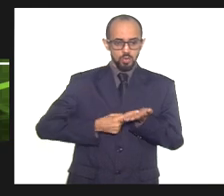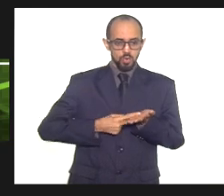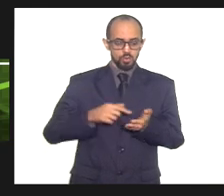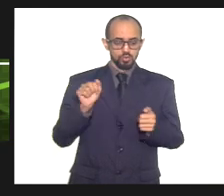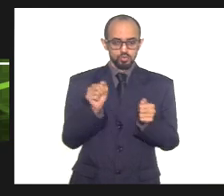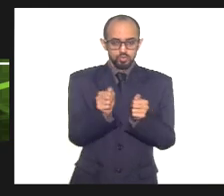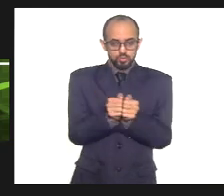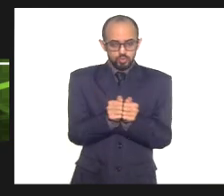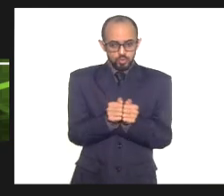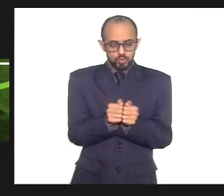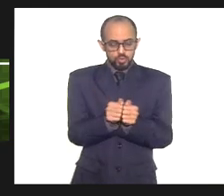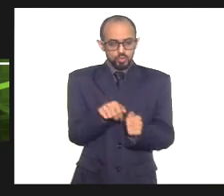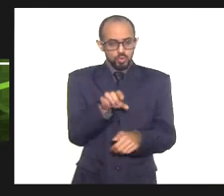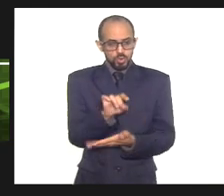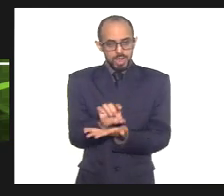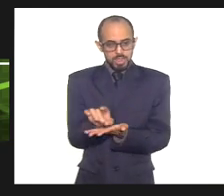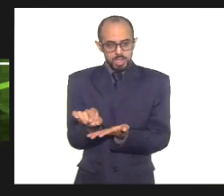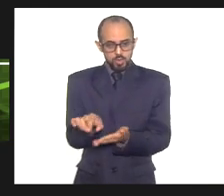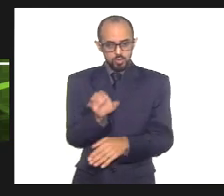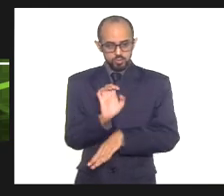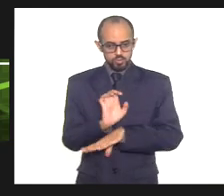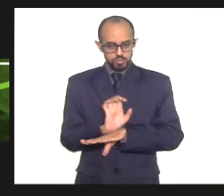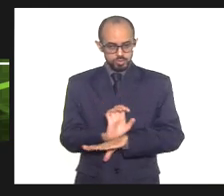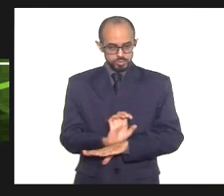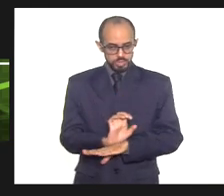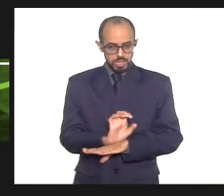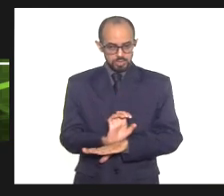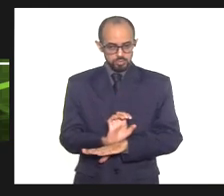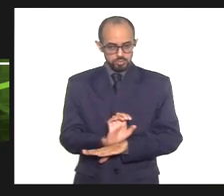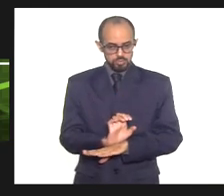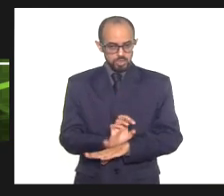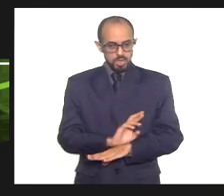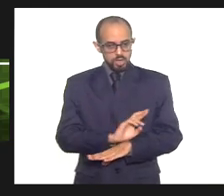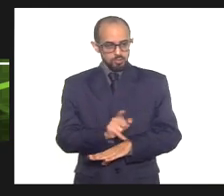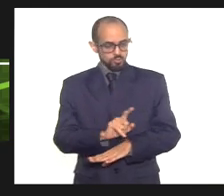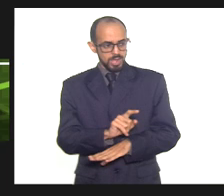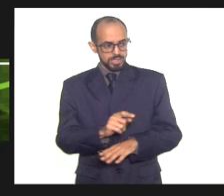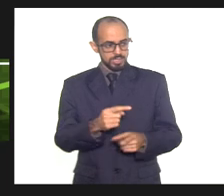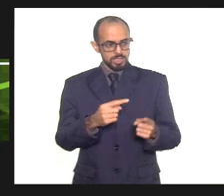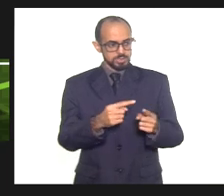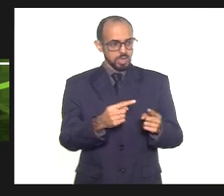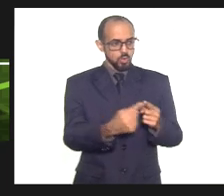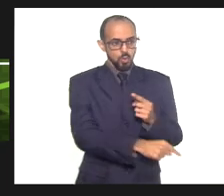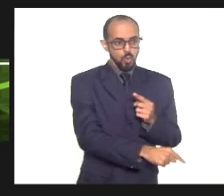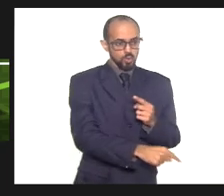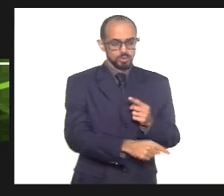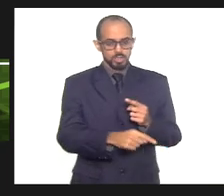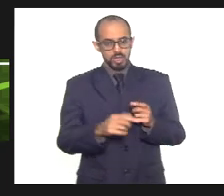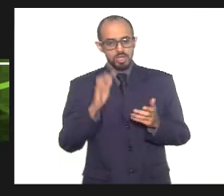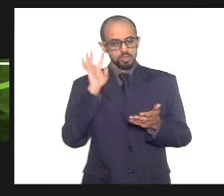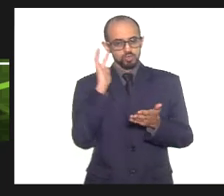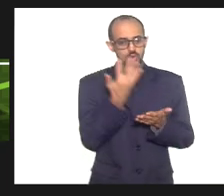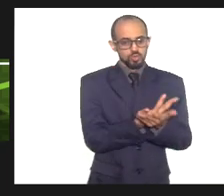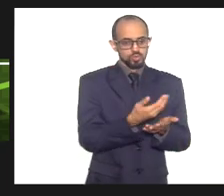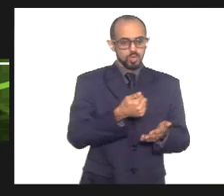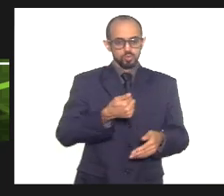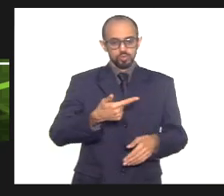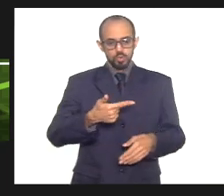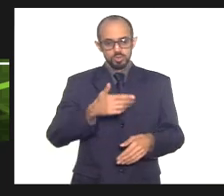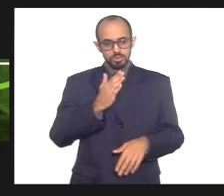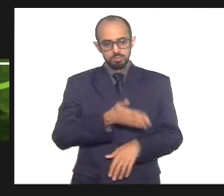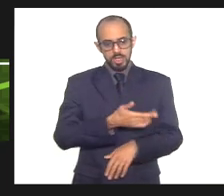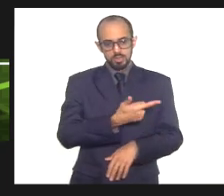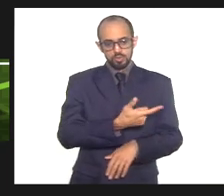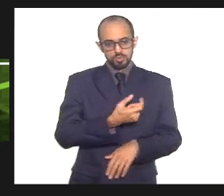unidades federativas, que não estará descumprindo a Resolução 12 de 2014, do